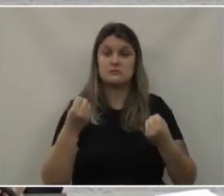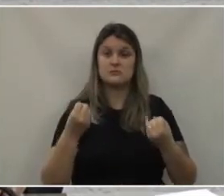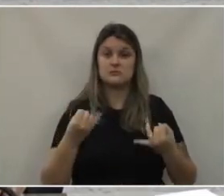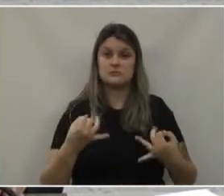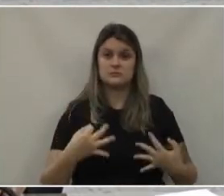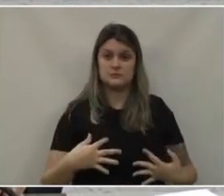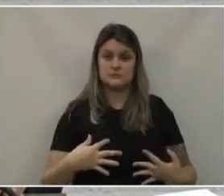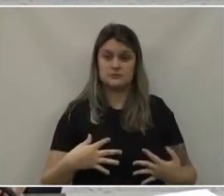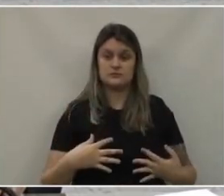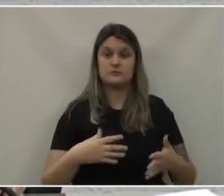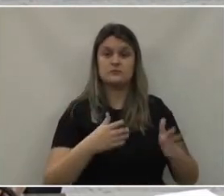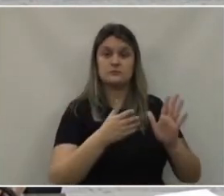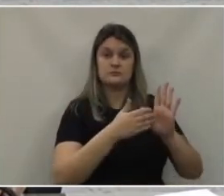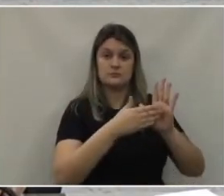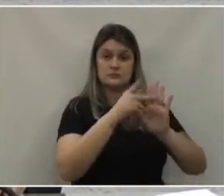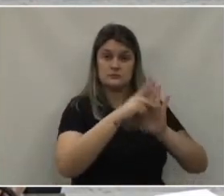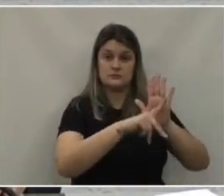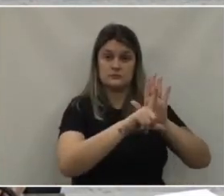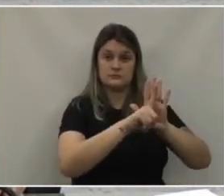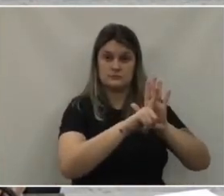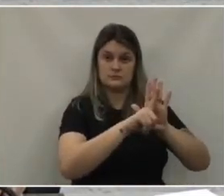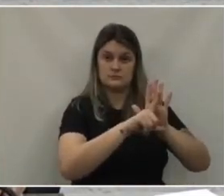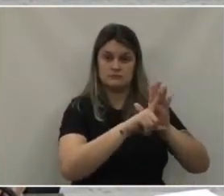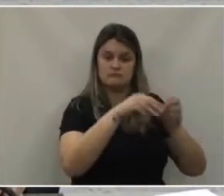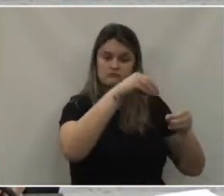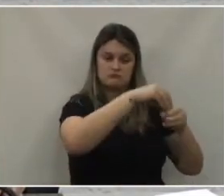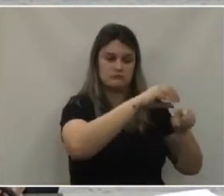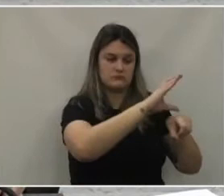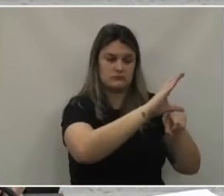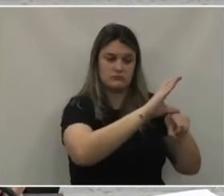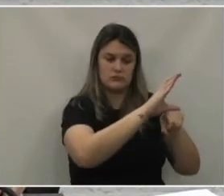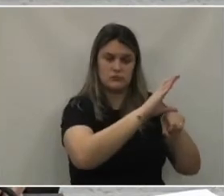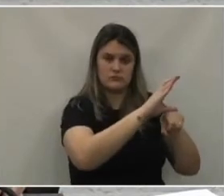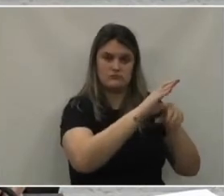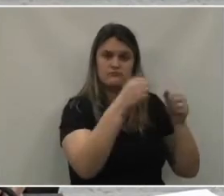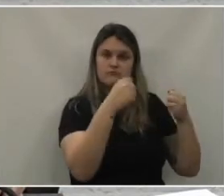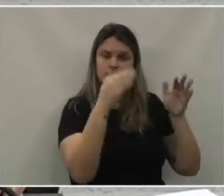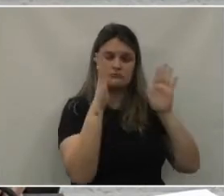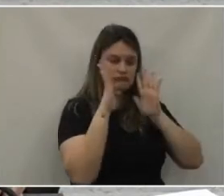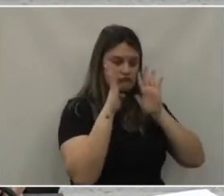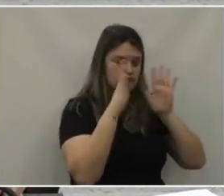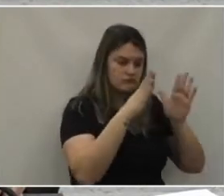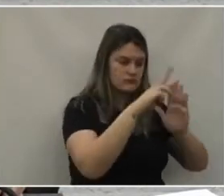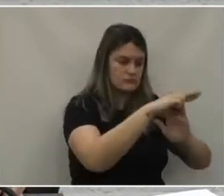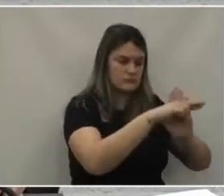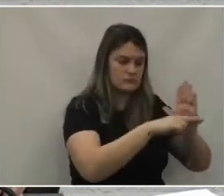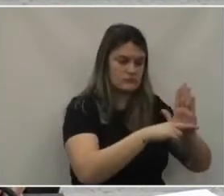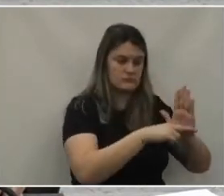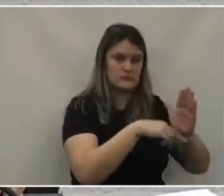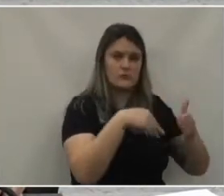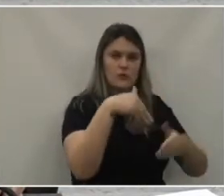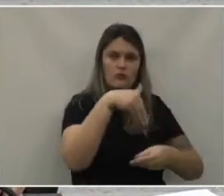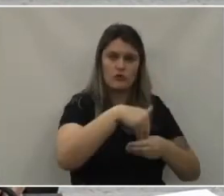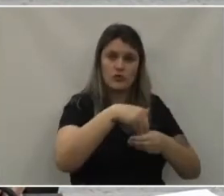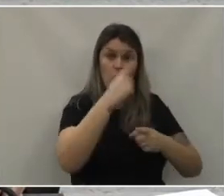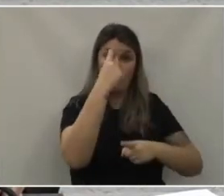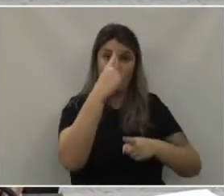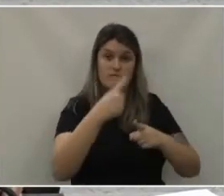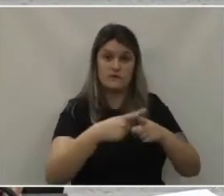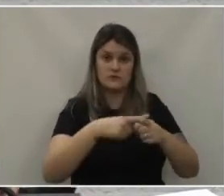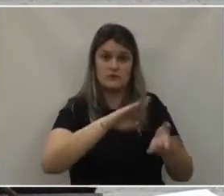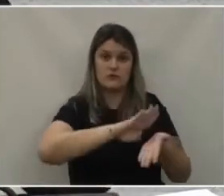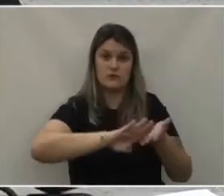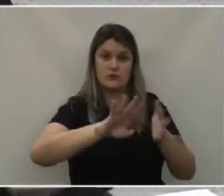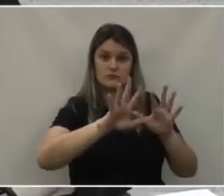Fundamentação. O projeto de lei é legal e constitucional, devendo o mesmo seguir para votação em turno único,